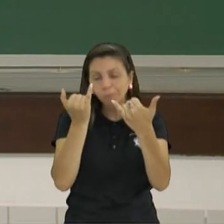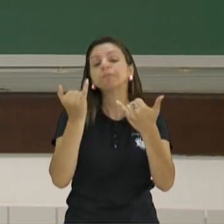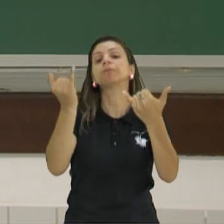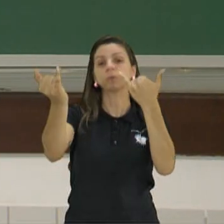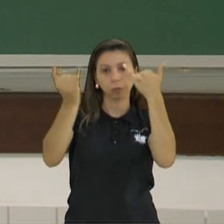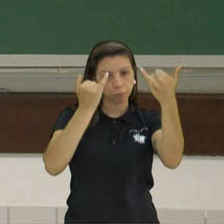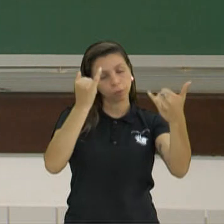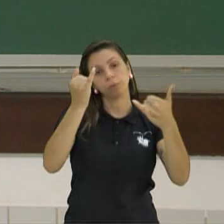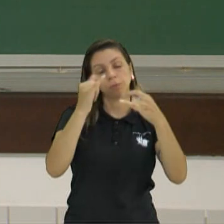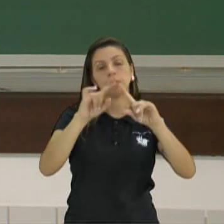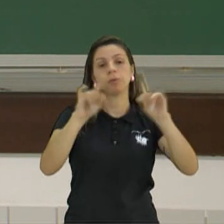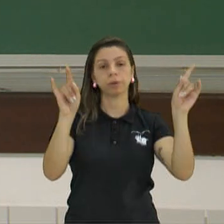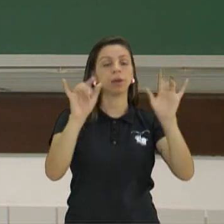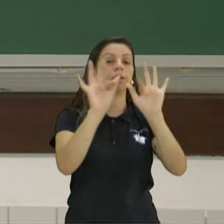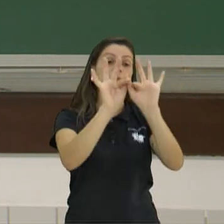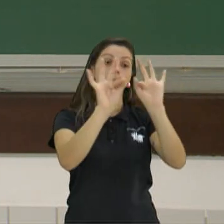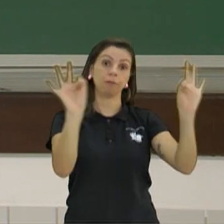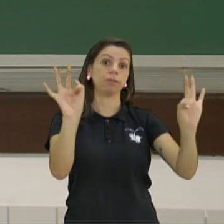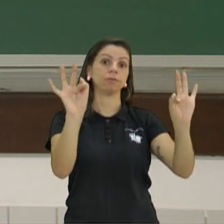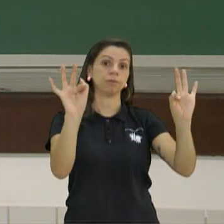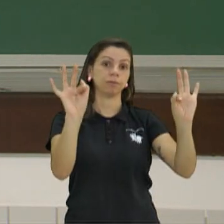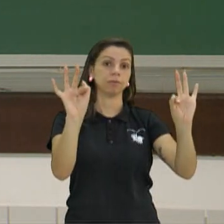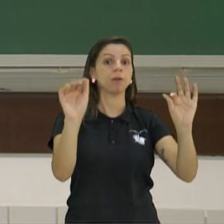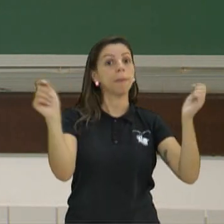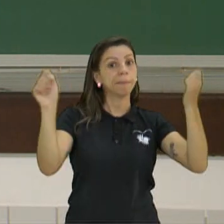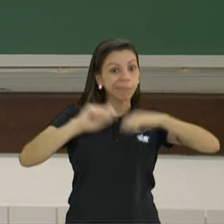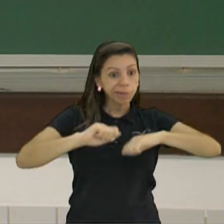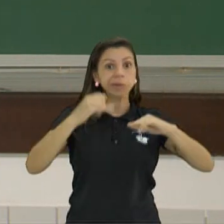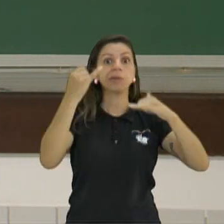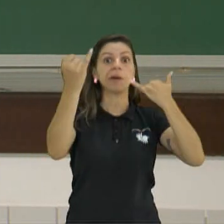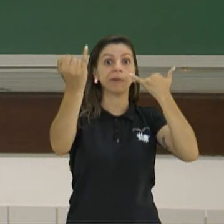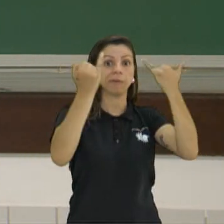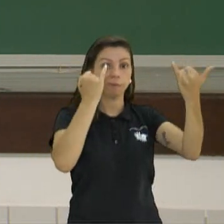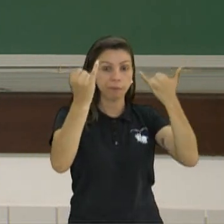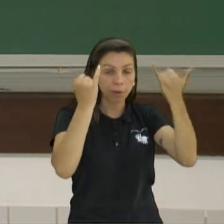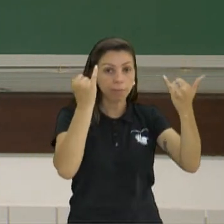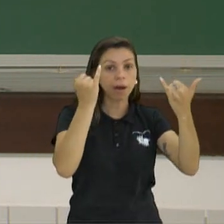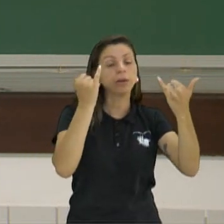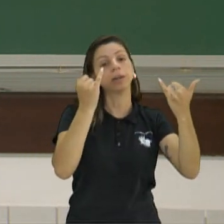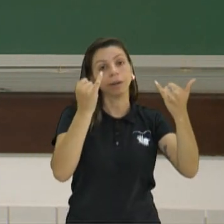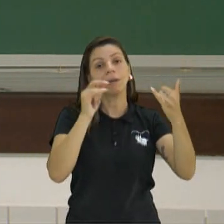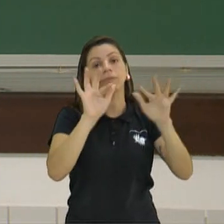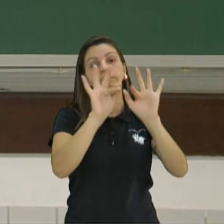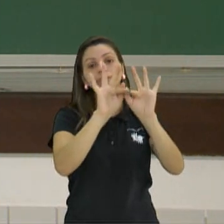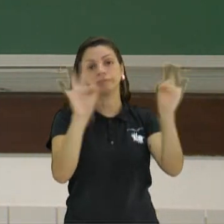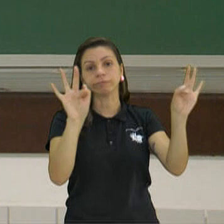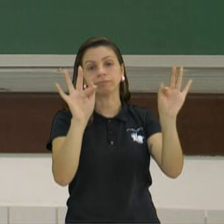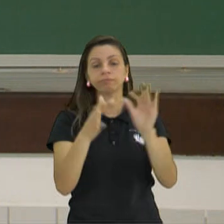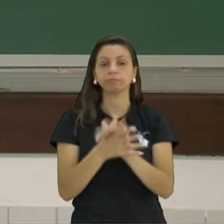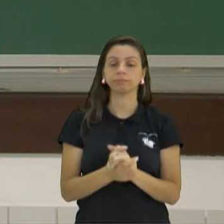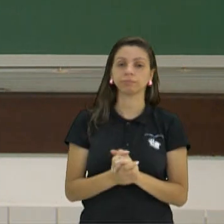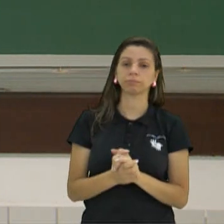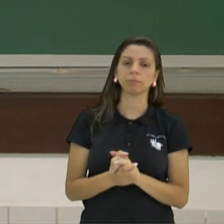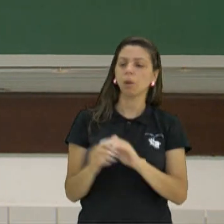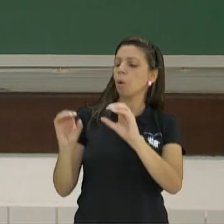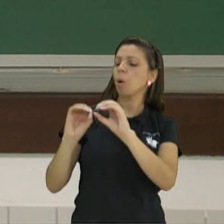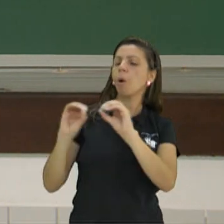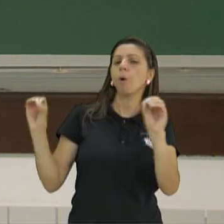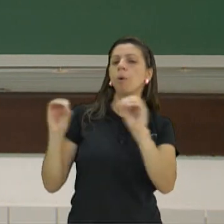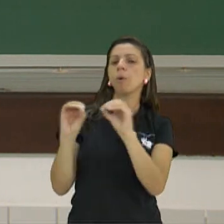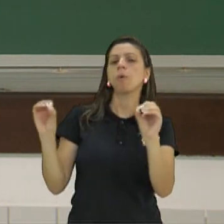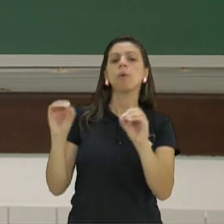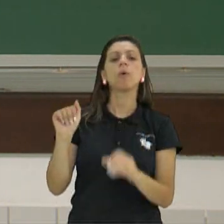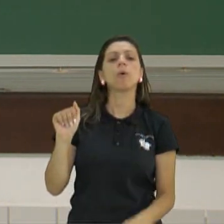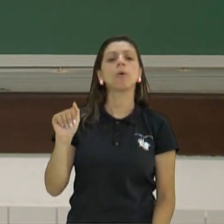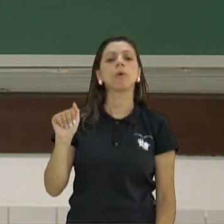Então, isso é uma frase. Perfeito? Então, tem que comunicar. Comunicou é frase. E oração, qual que é a